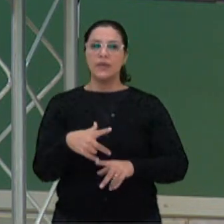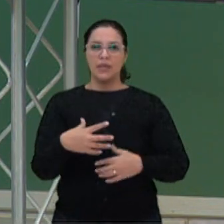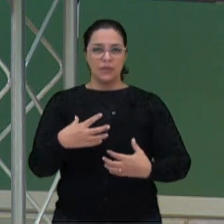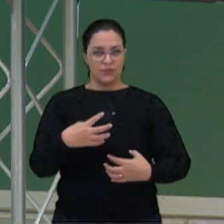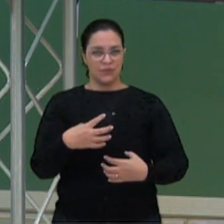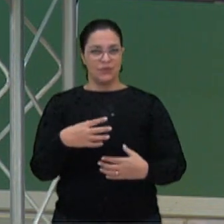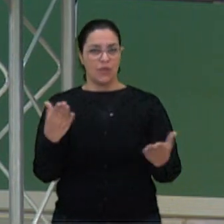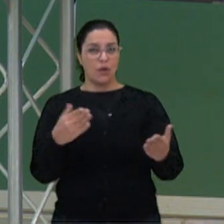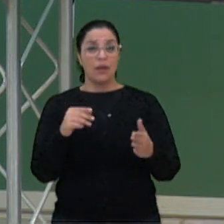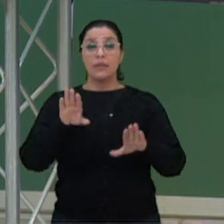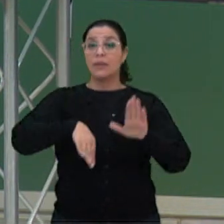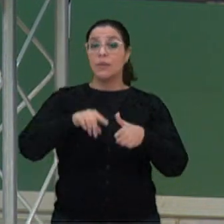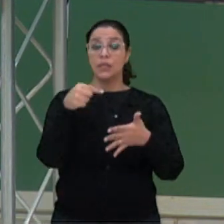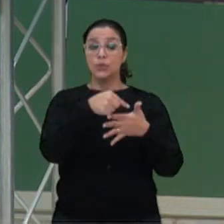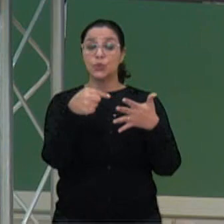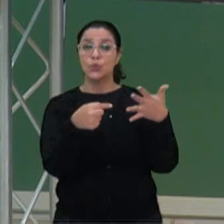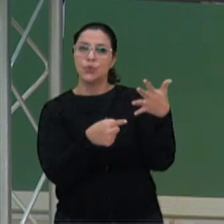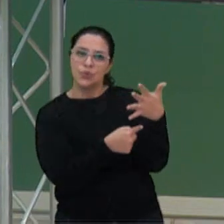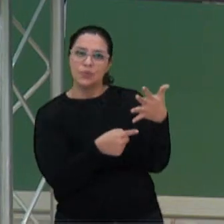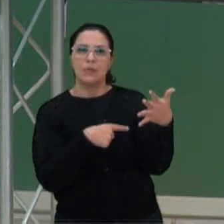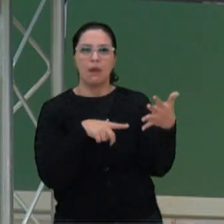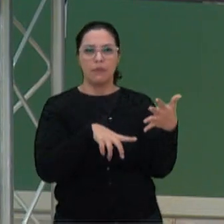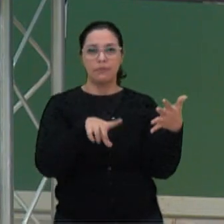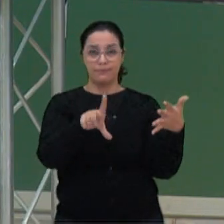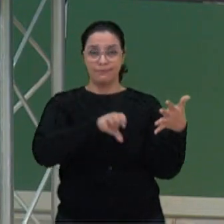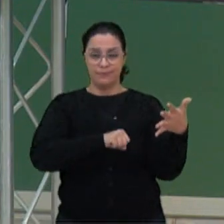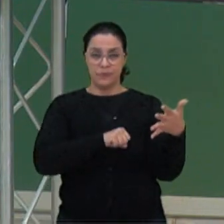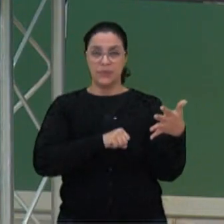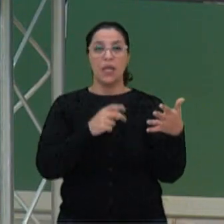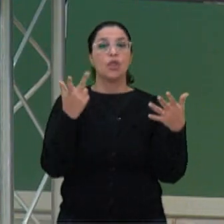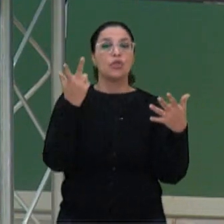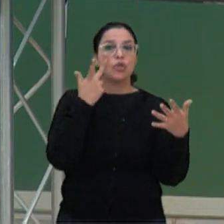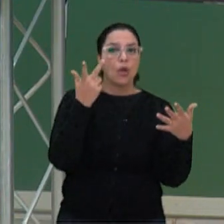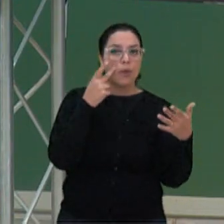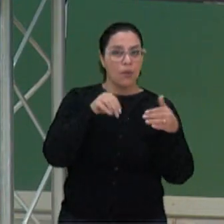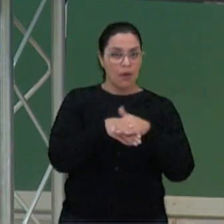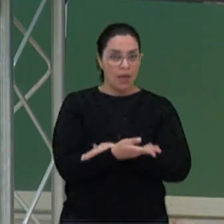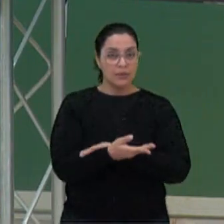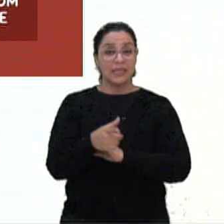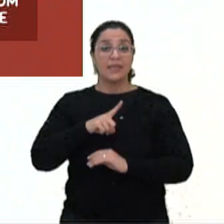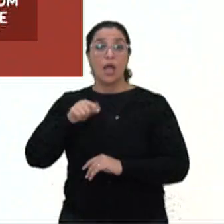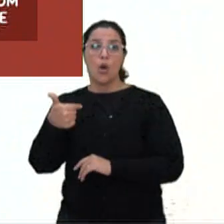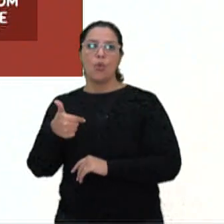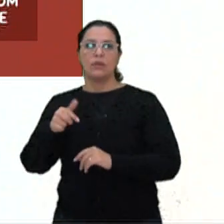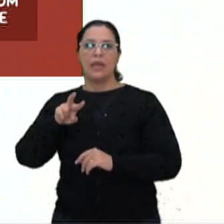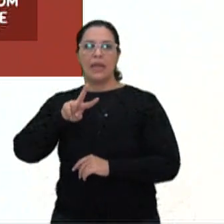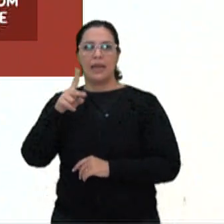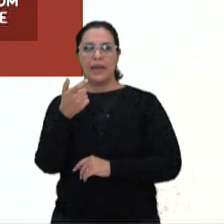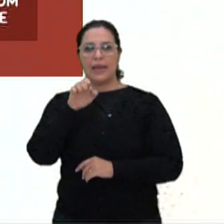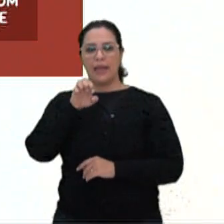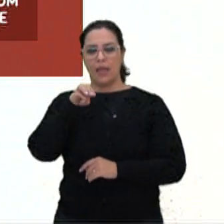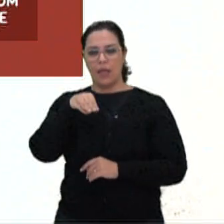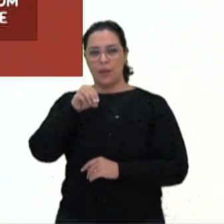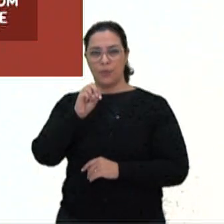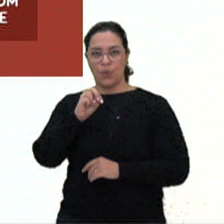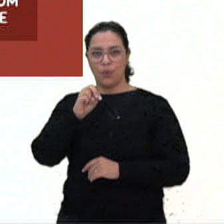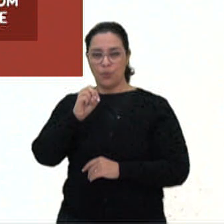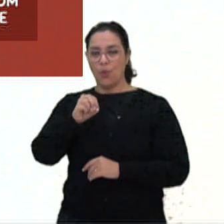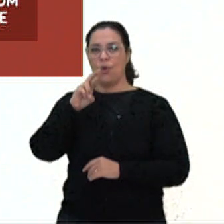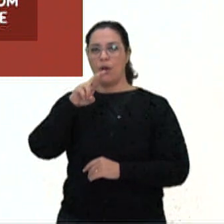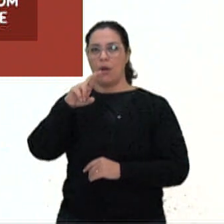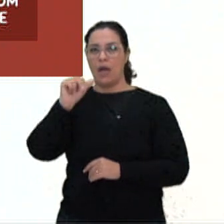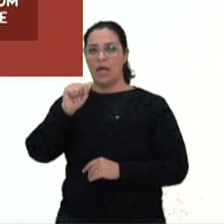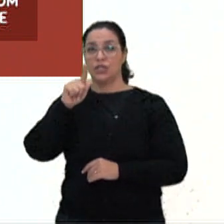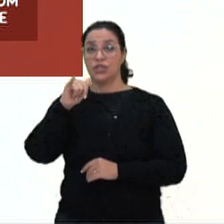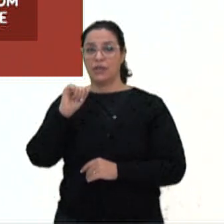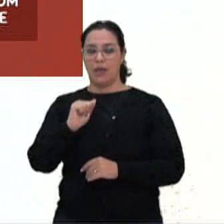conforme o tipo de dengue que ela pegou. Então, tem a dengue clássica e a dengue hemorrágica. A dengue clássica, geralmente a pessoa adquire quando ela